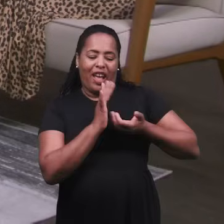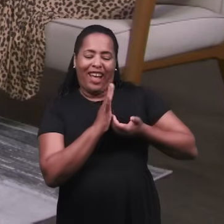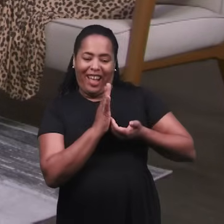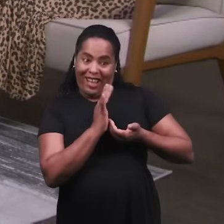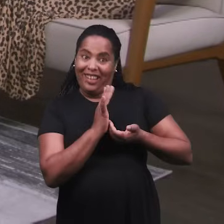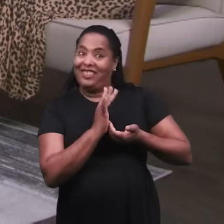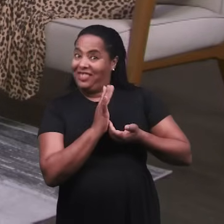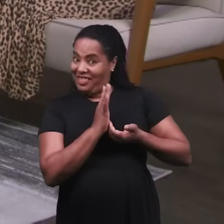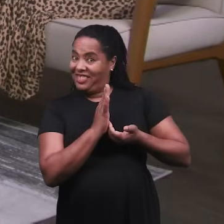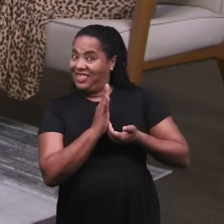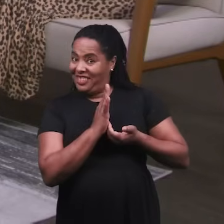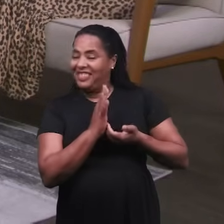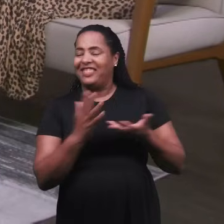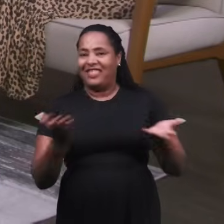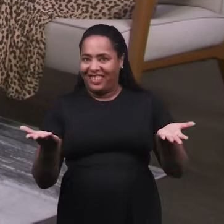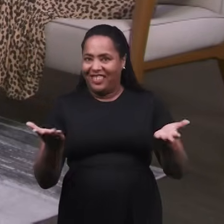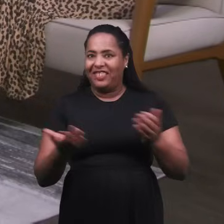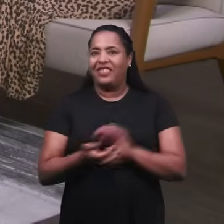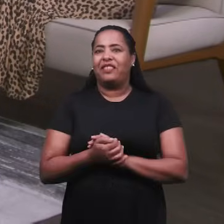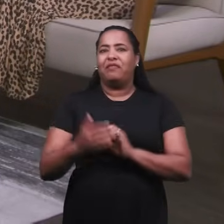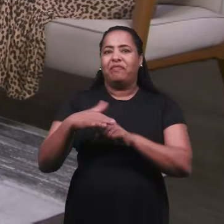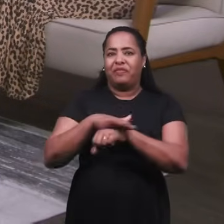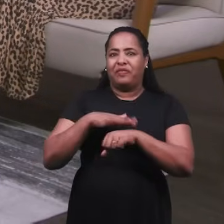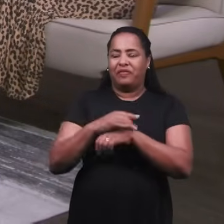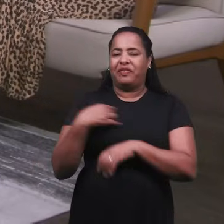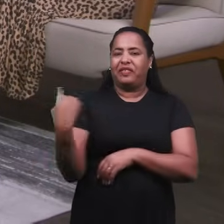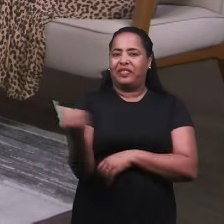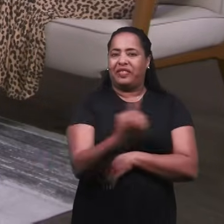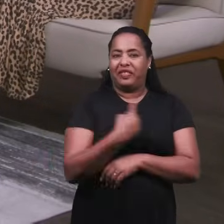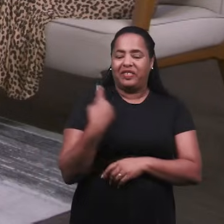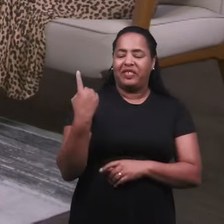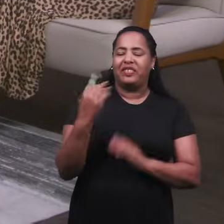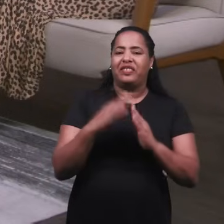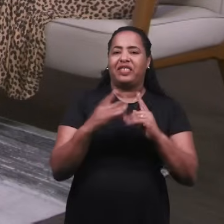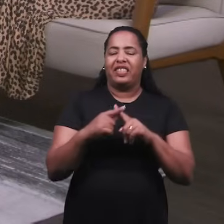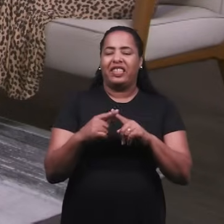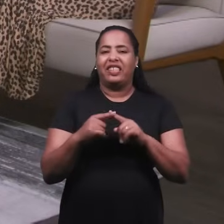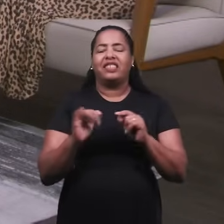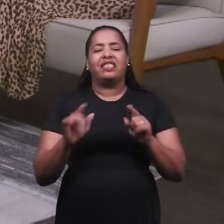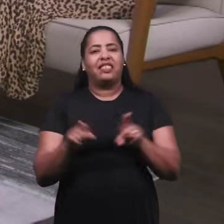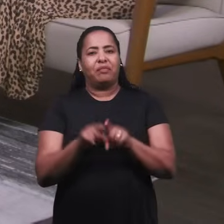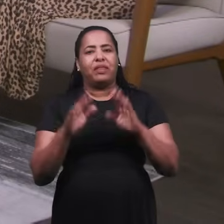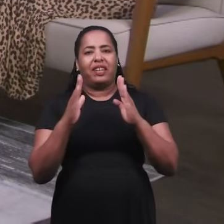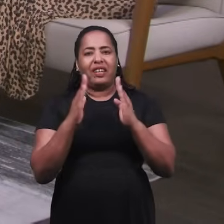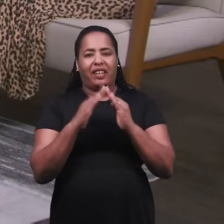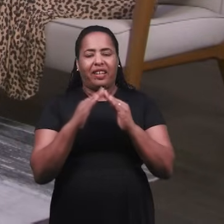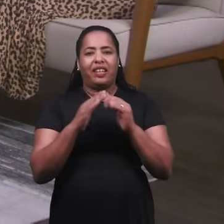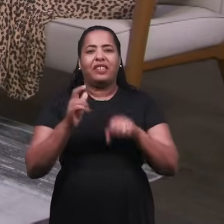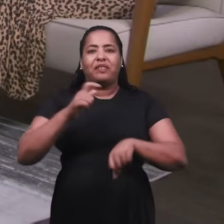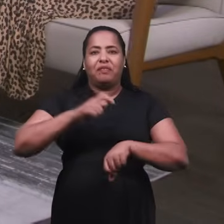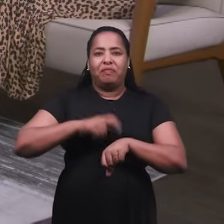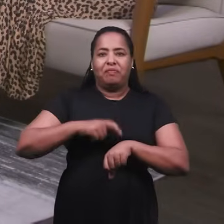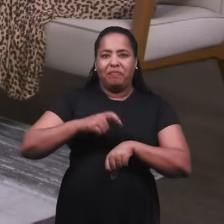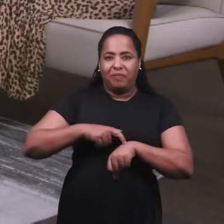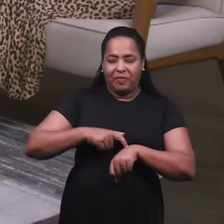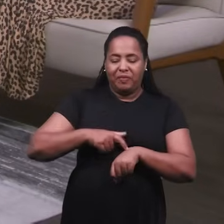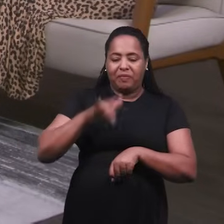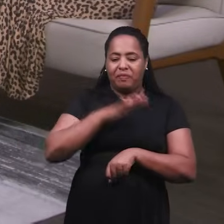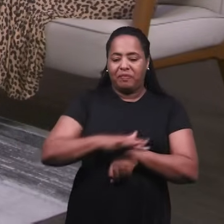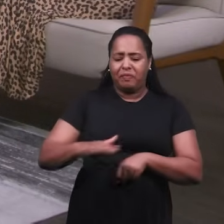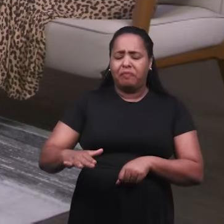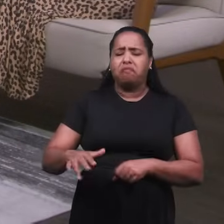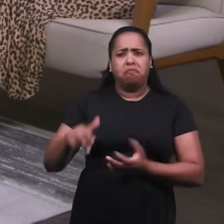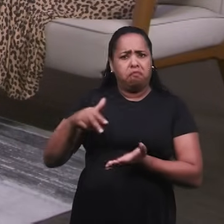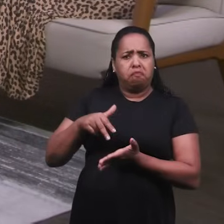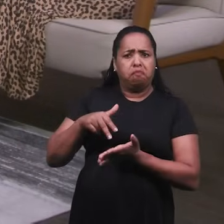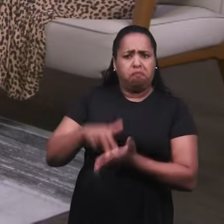candeia acesa, né? A gente conversa na nossa igreja e nas nossas casas, né? Que quando as crianças estão